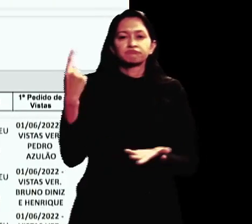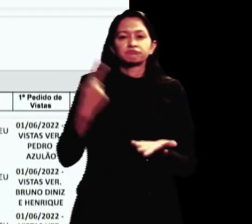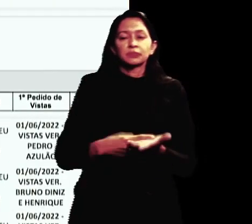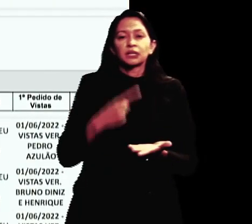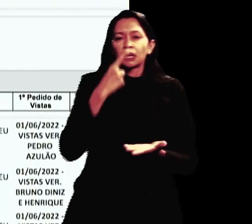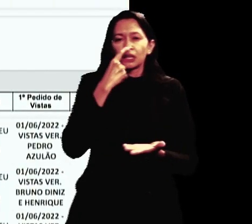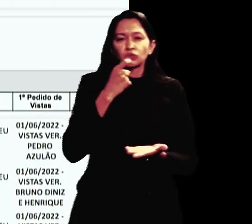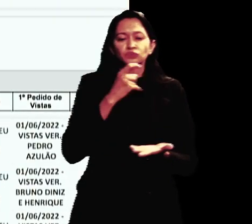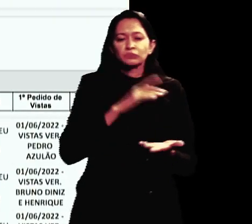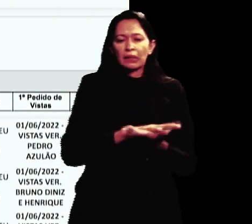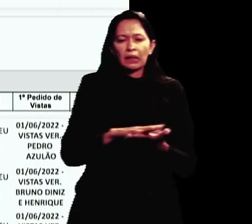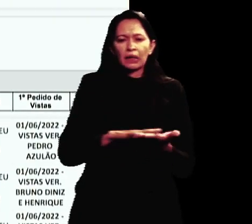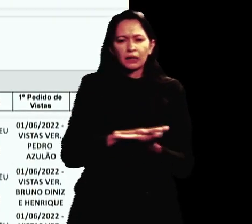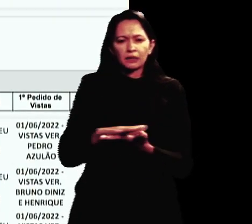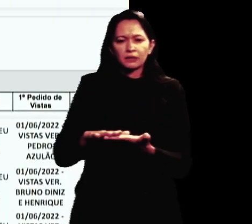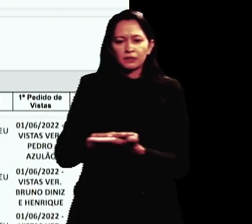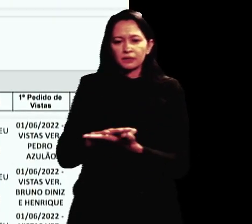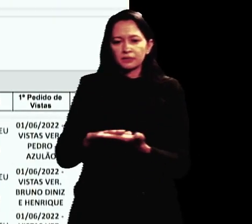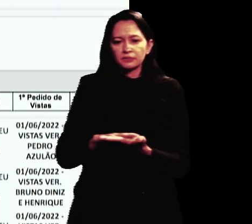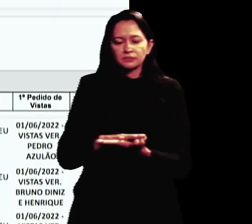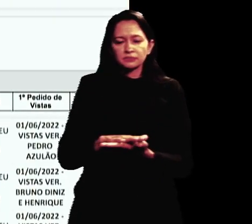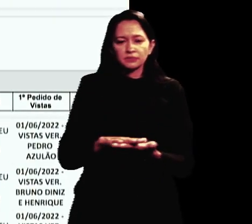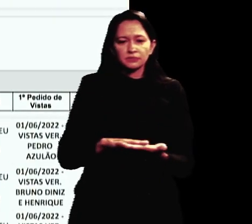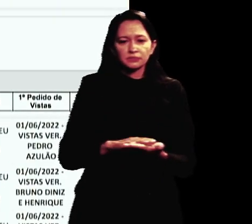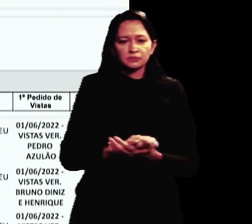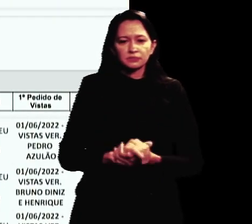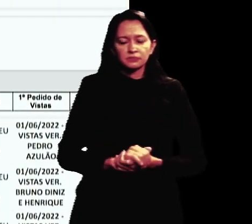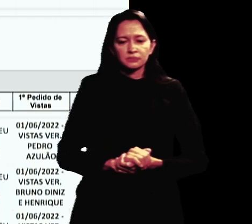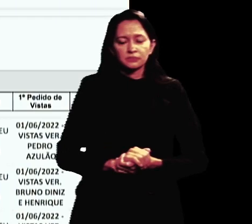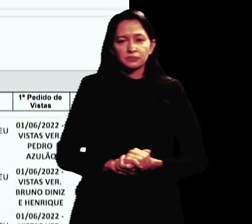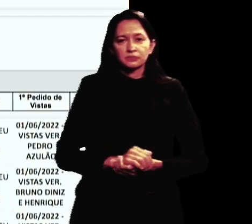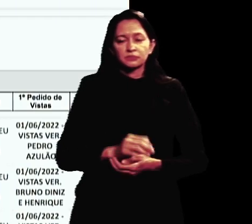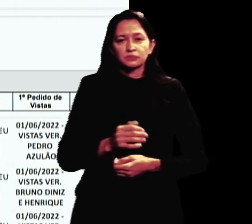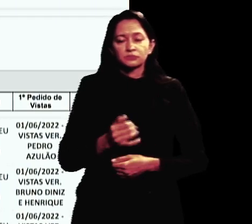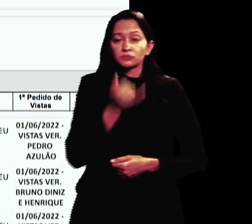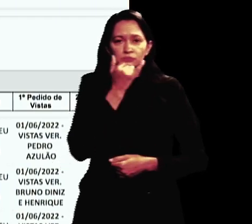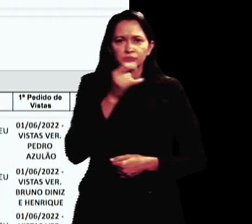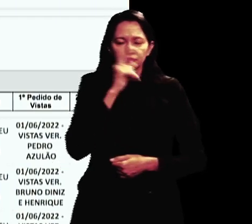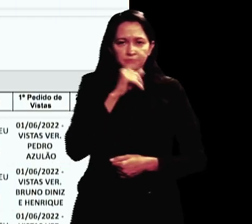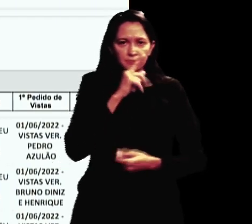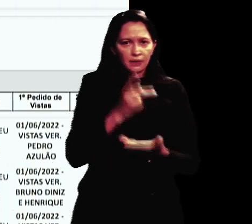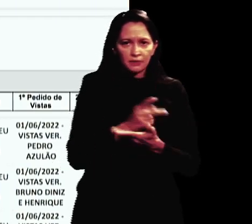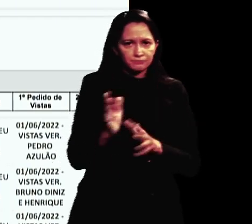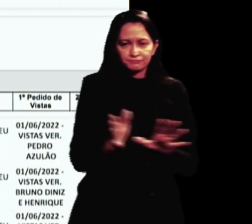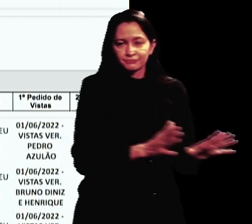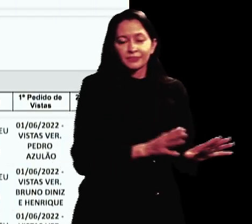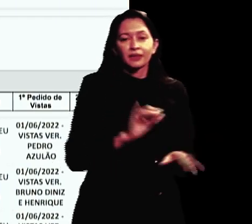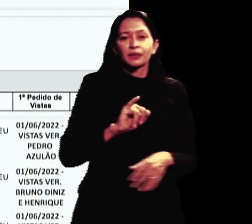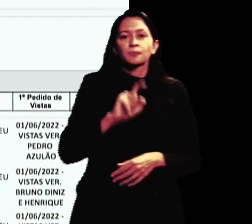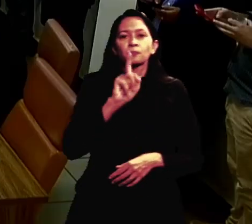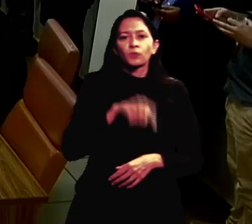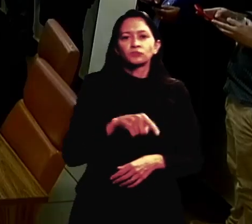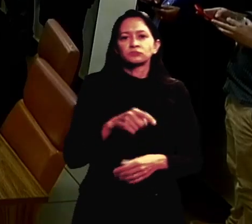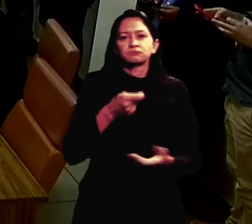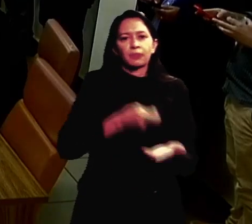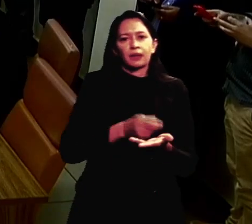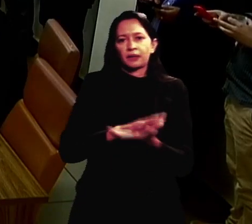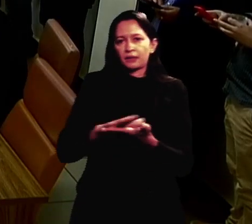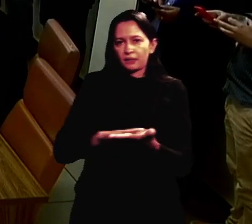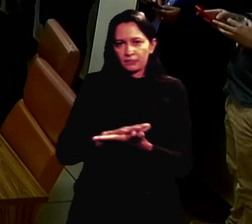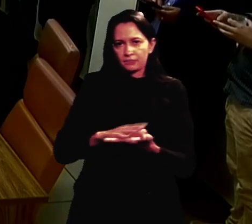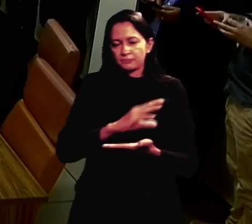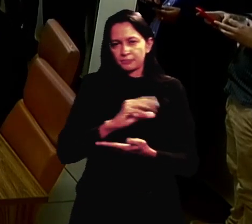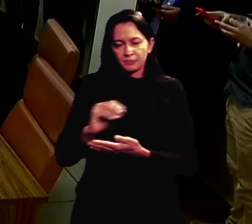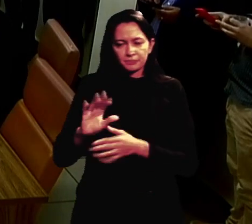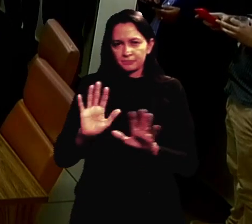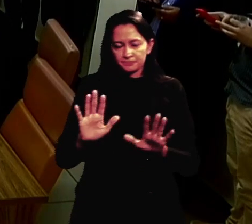Consolidade, relator Bruno Diniz pela aprovação, projeto de convenção ao vereador Pedro Osdão Júnior, em discussão, projeto. Vereador. Senhor presidente, semana passada a